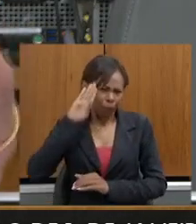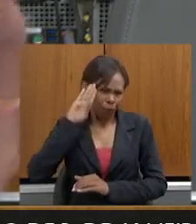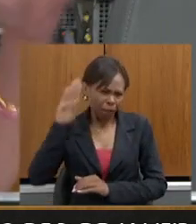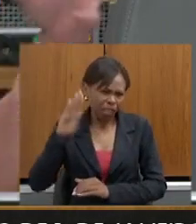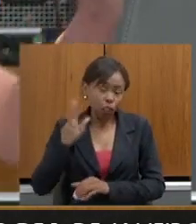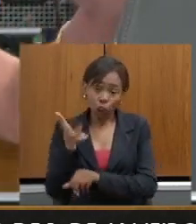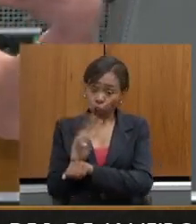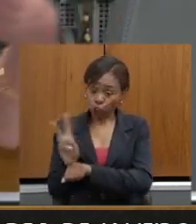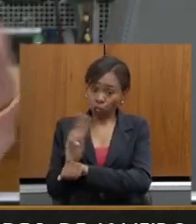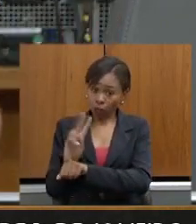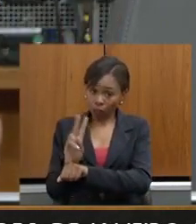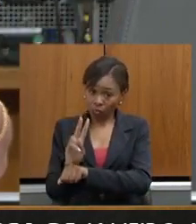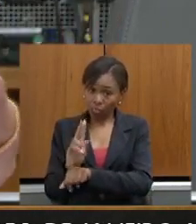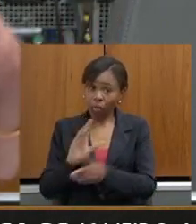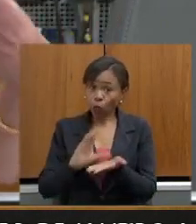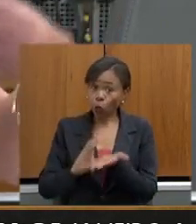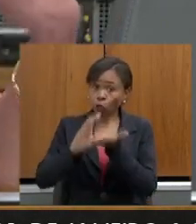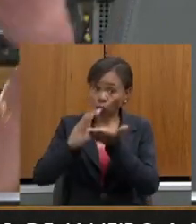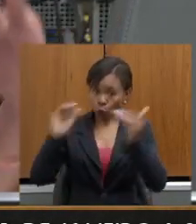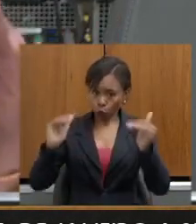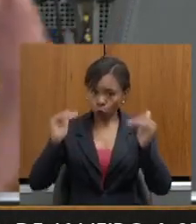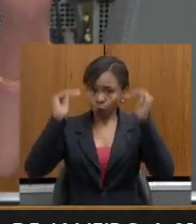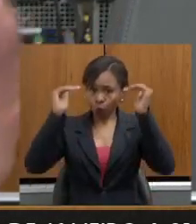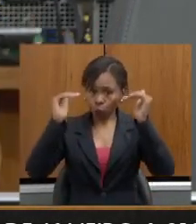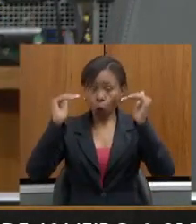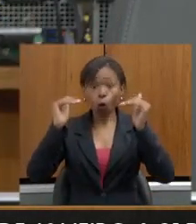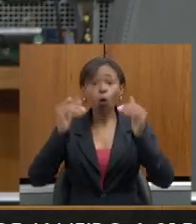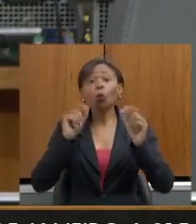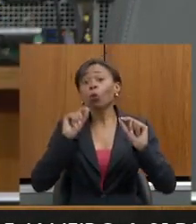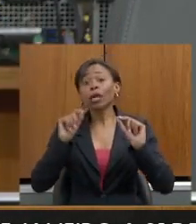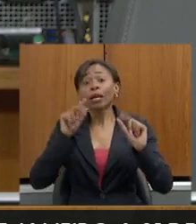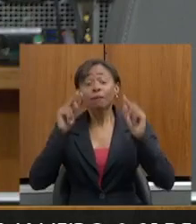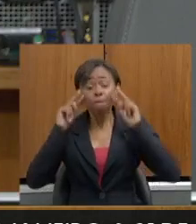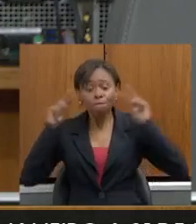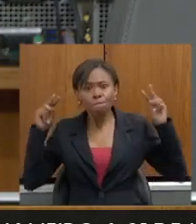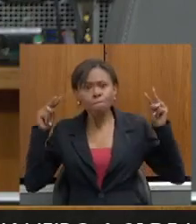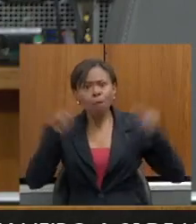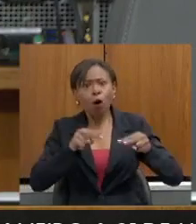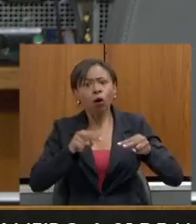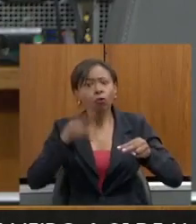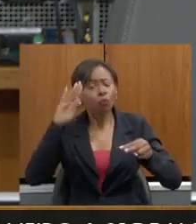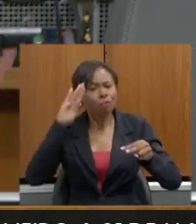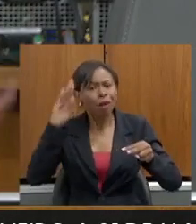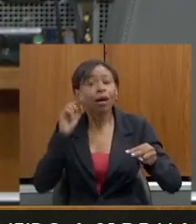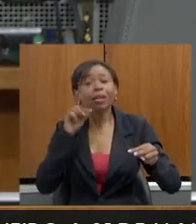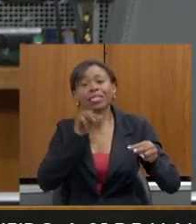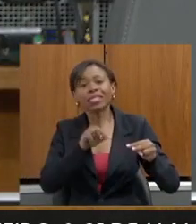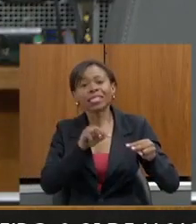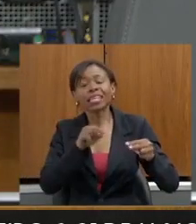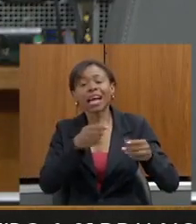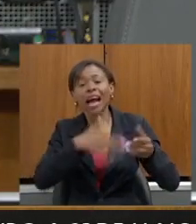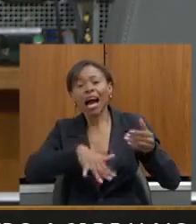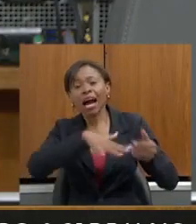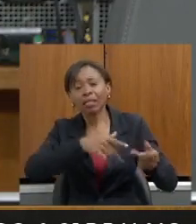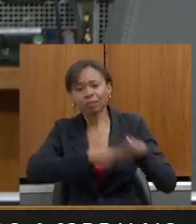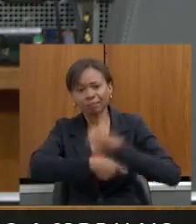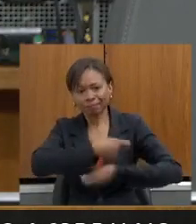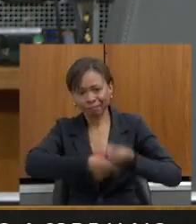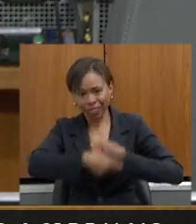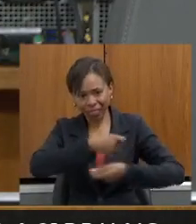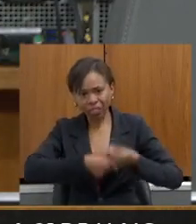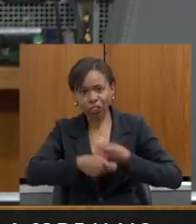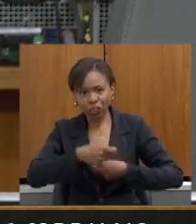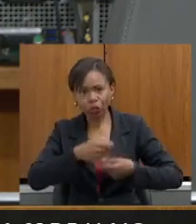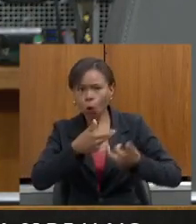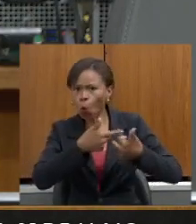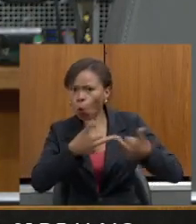principalmente a chefia e o conselho superior de um enfoque muito maior para as questões administrativos